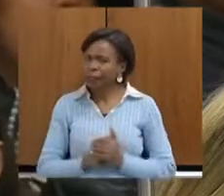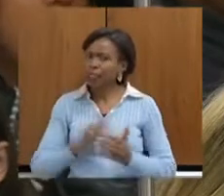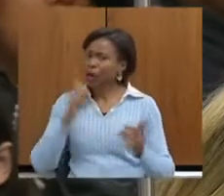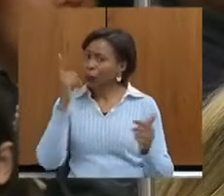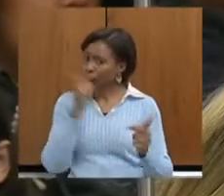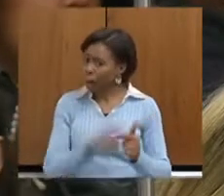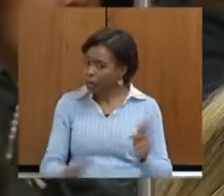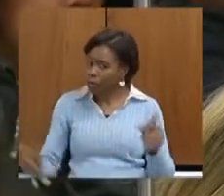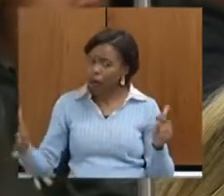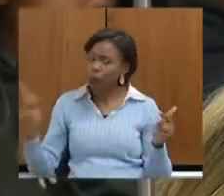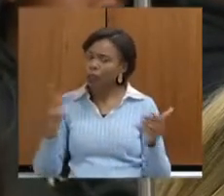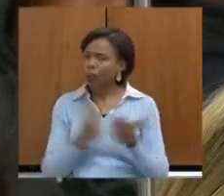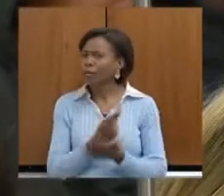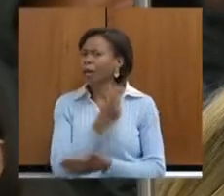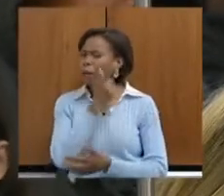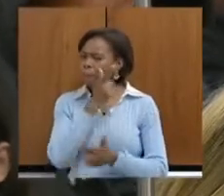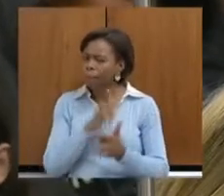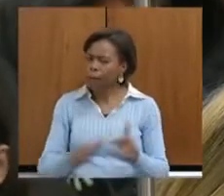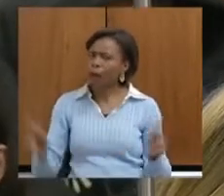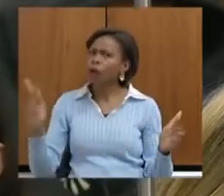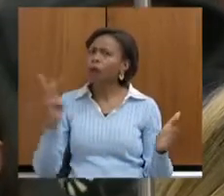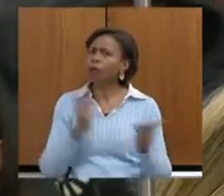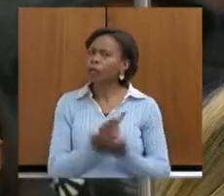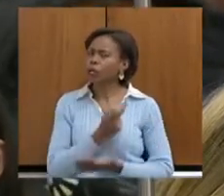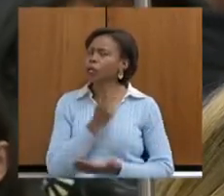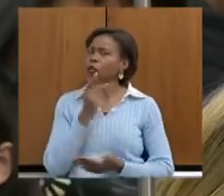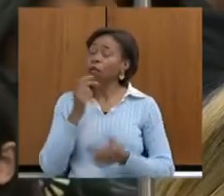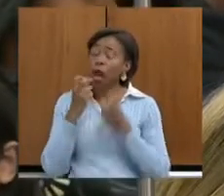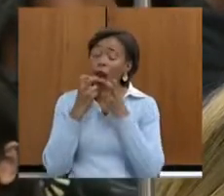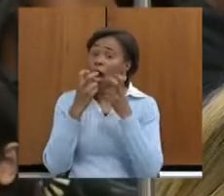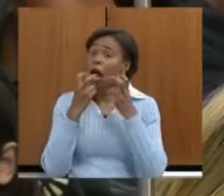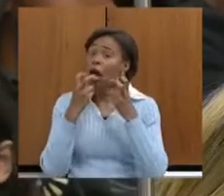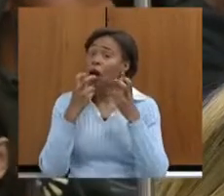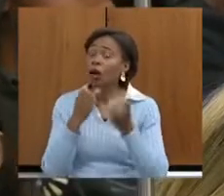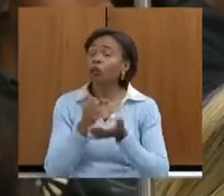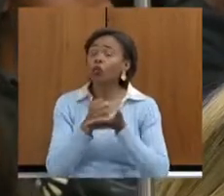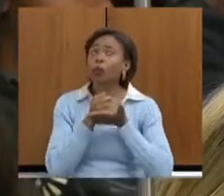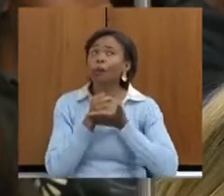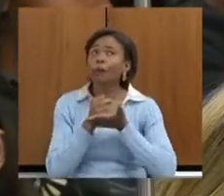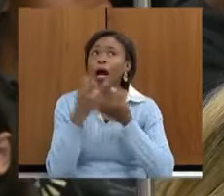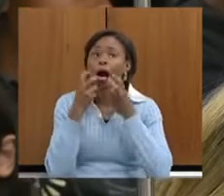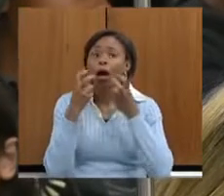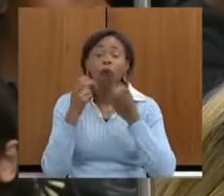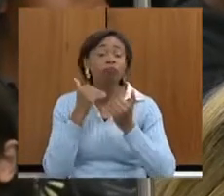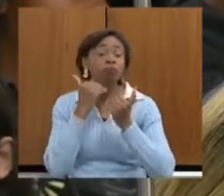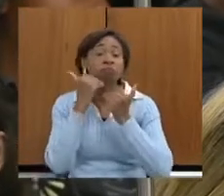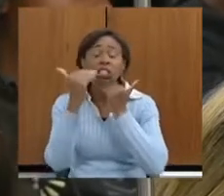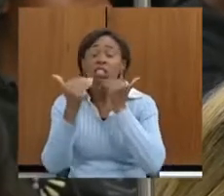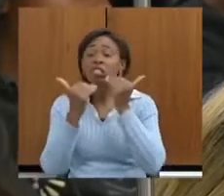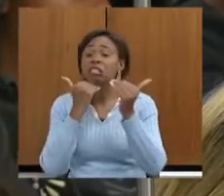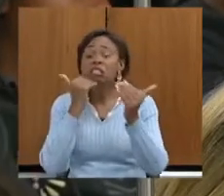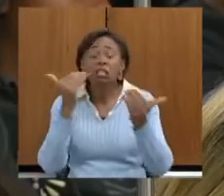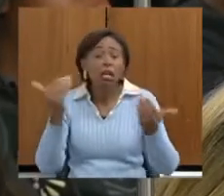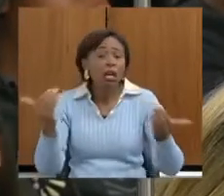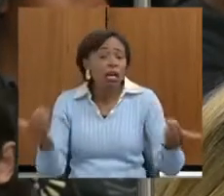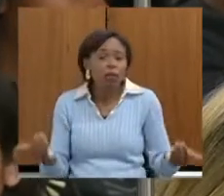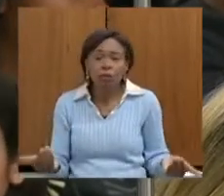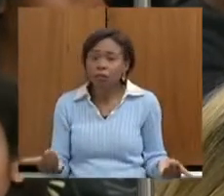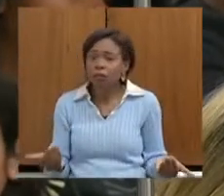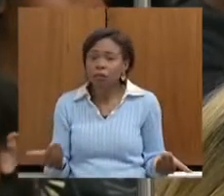estamos andando tão um socorro o nosso posto é pediu socorro ninguém tá aqui